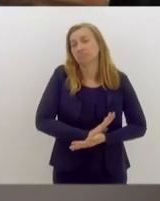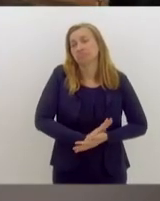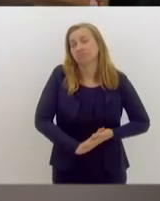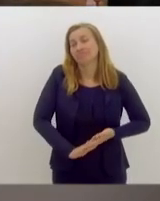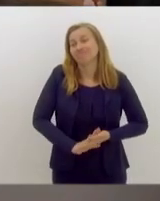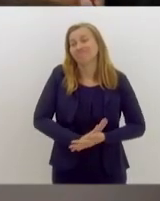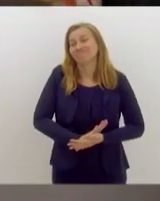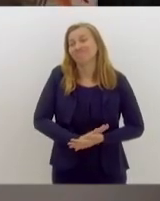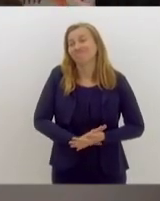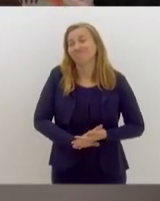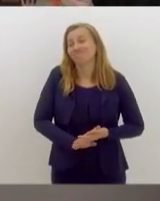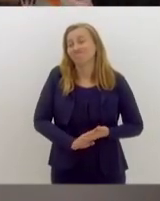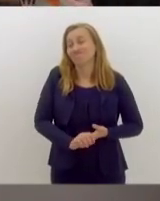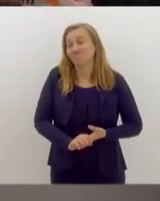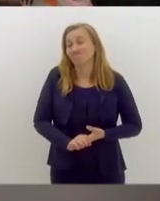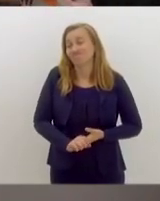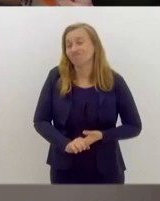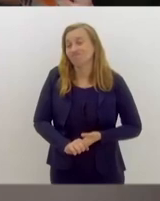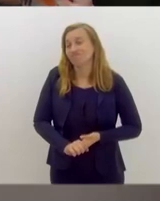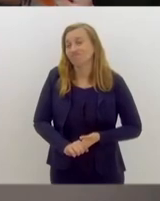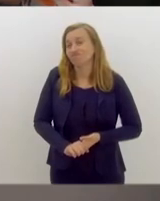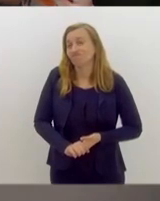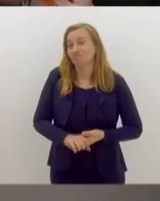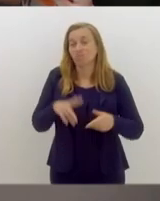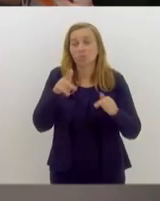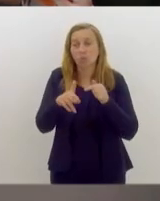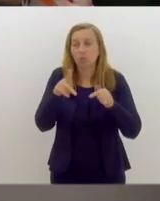É mesmo...